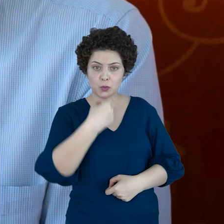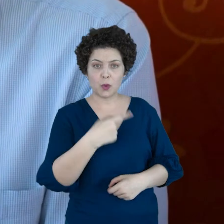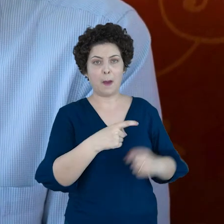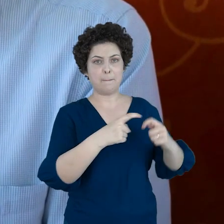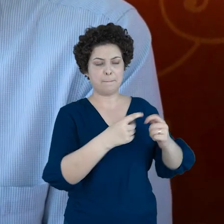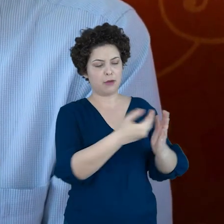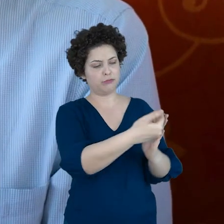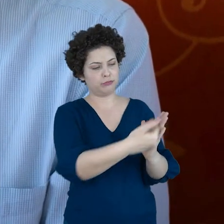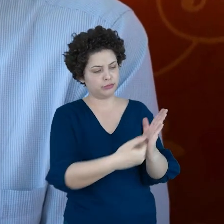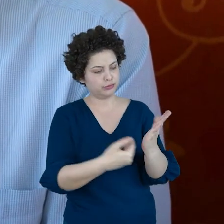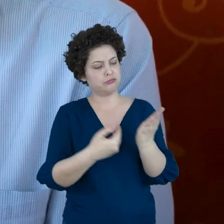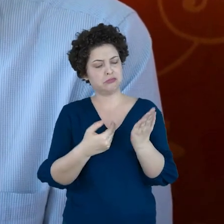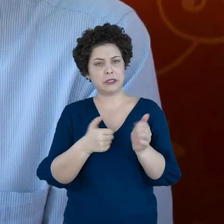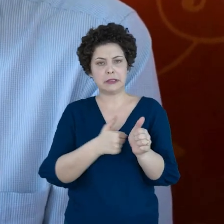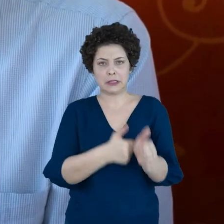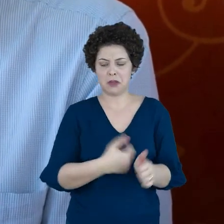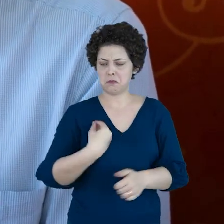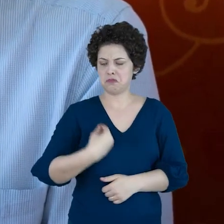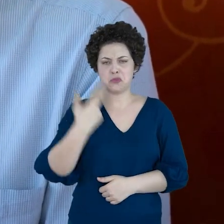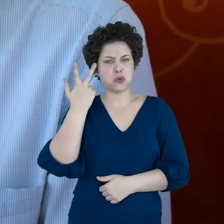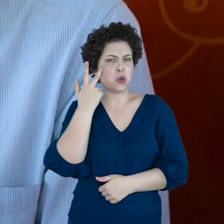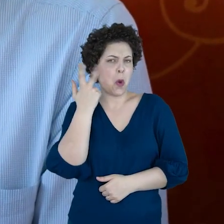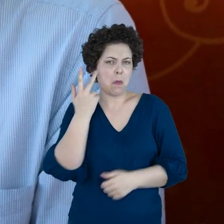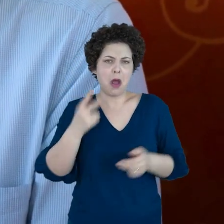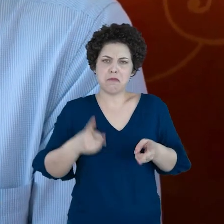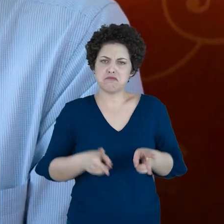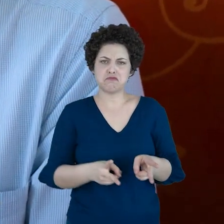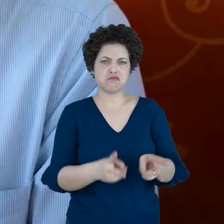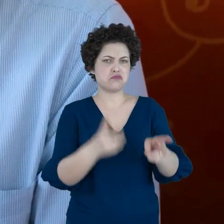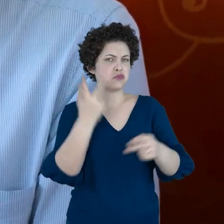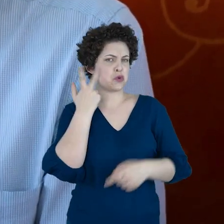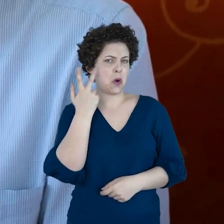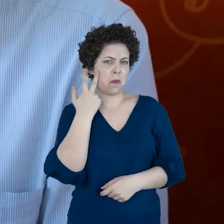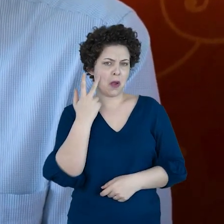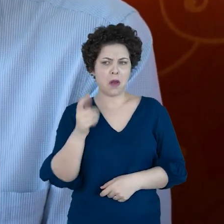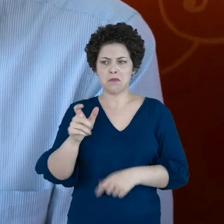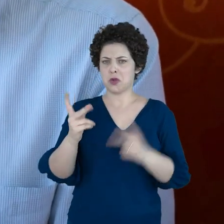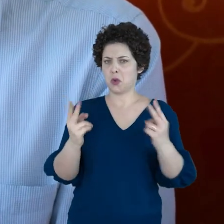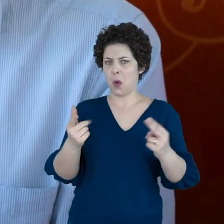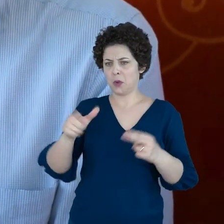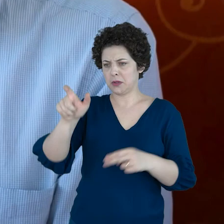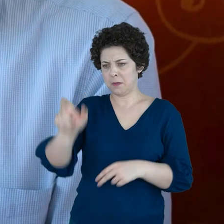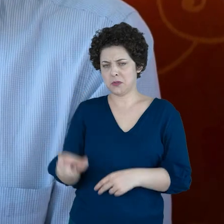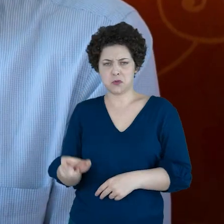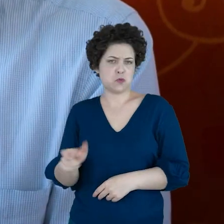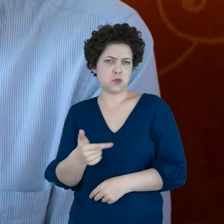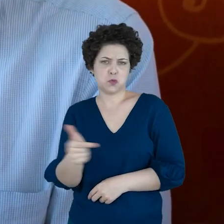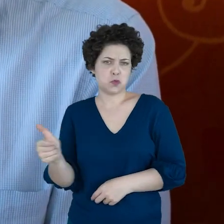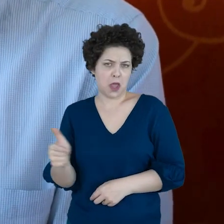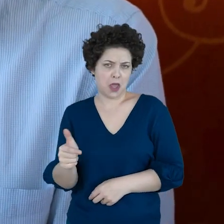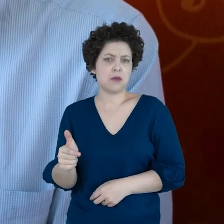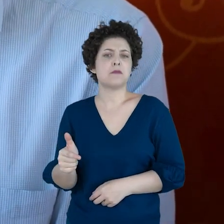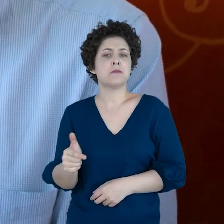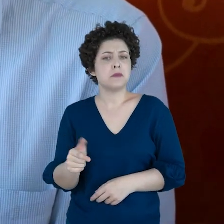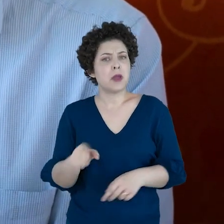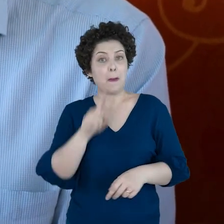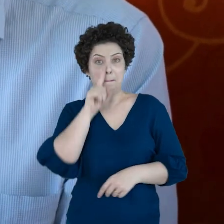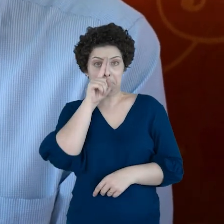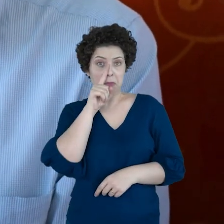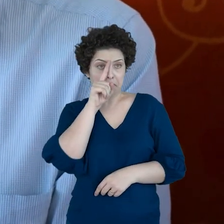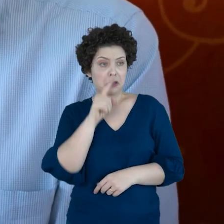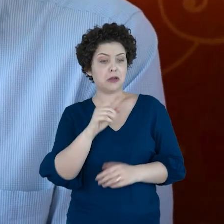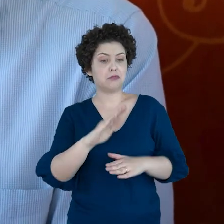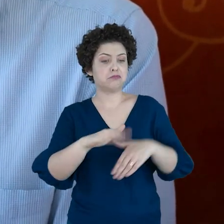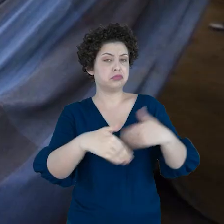pelo médico, ele vive normalmente, como qualquer outra pessoa que não tem hipertensão e com pouco risco de